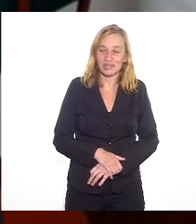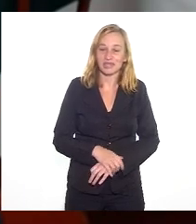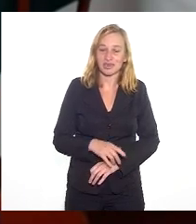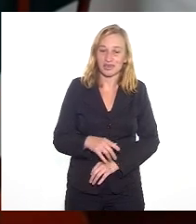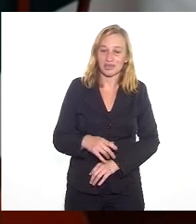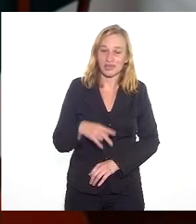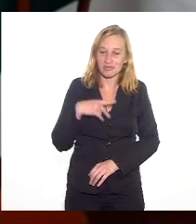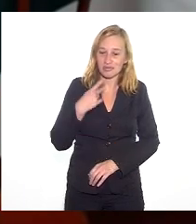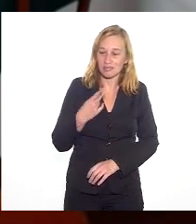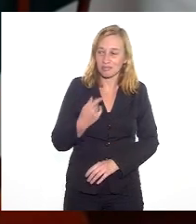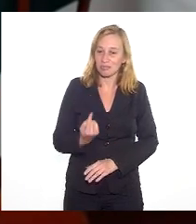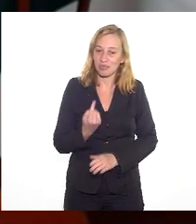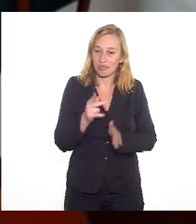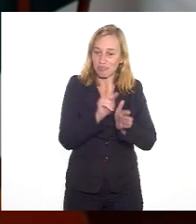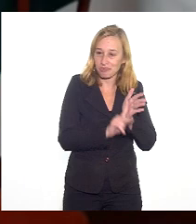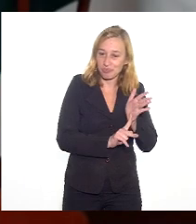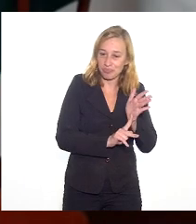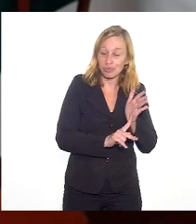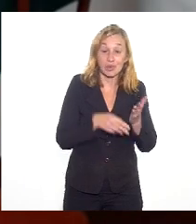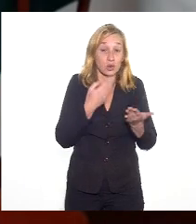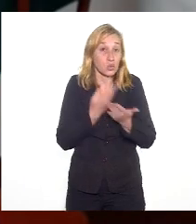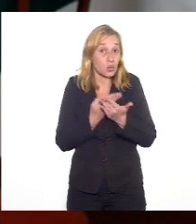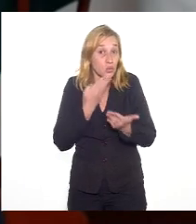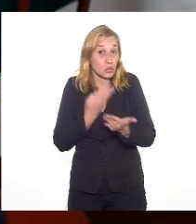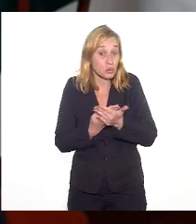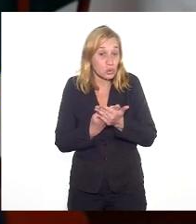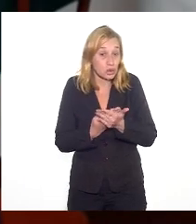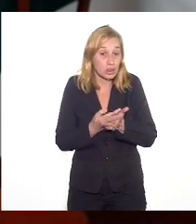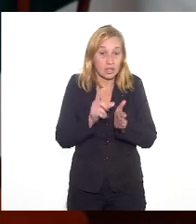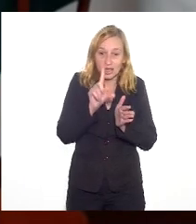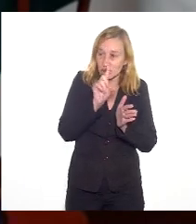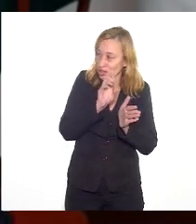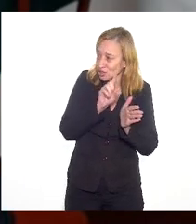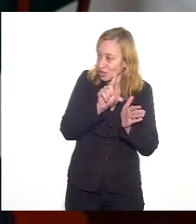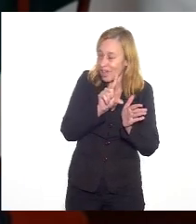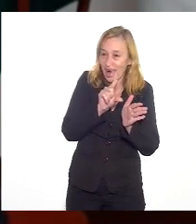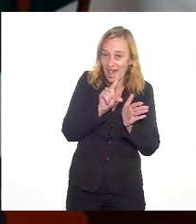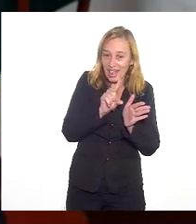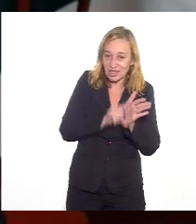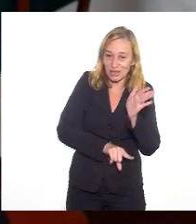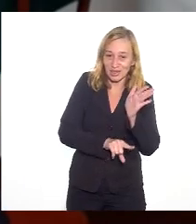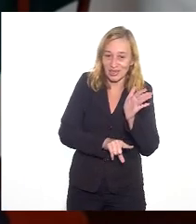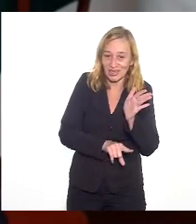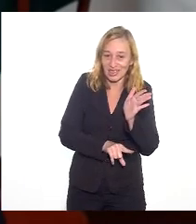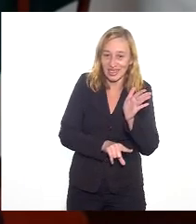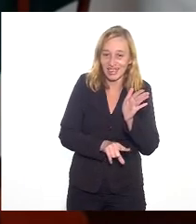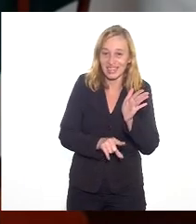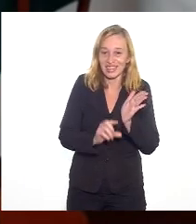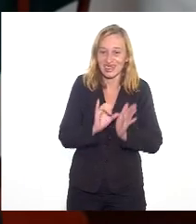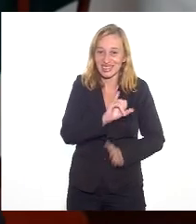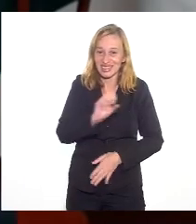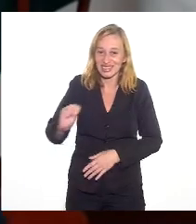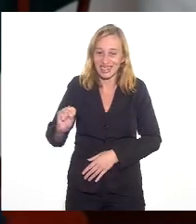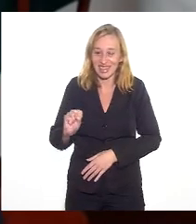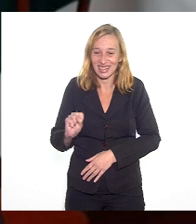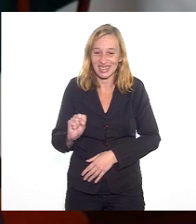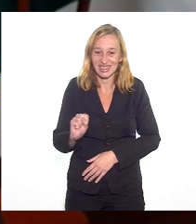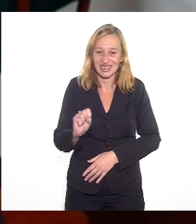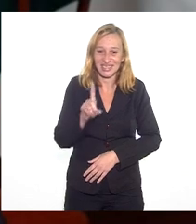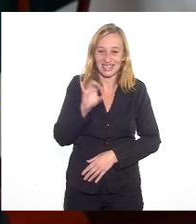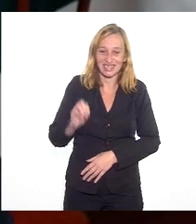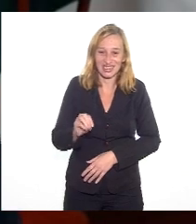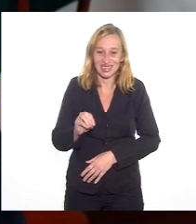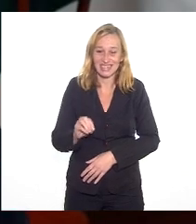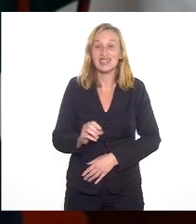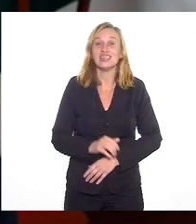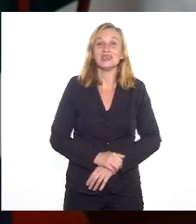debruçar num projeto, num estudo, para reduzir o ICMS do diesel, nem que seja para